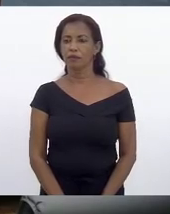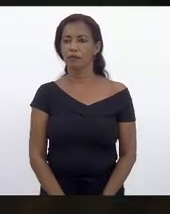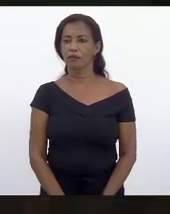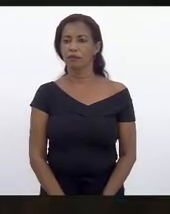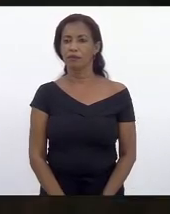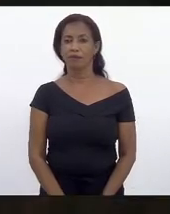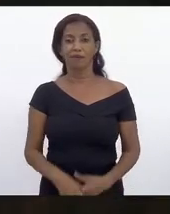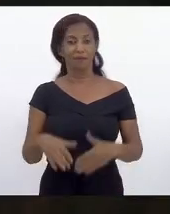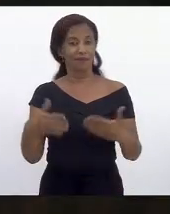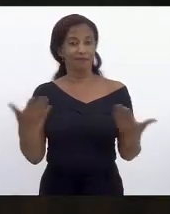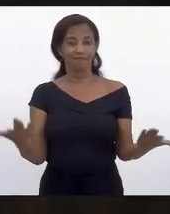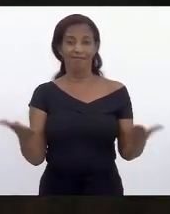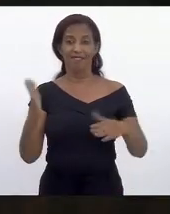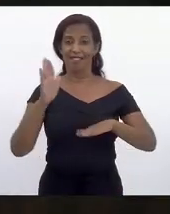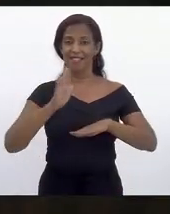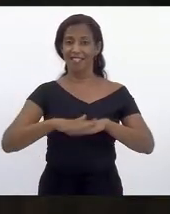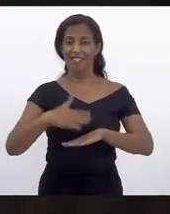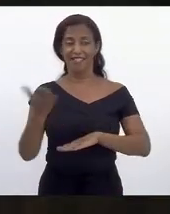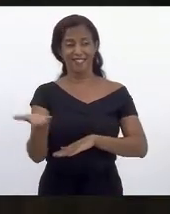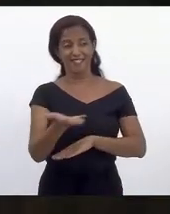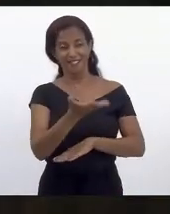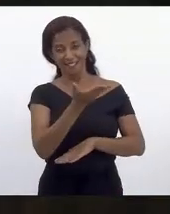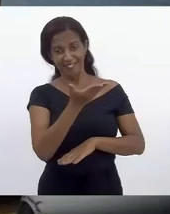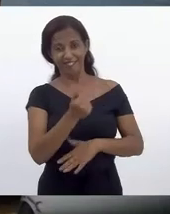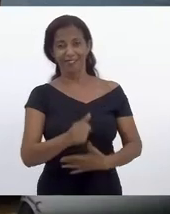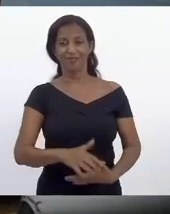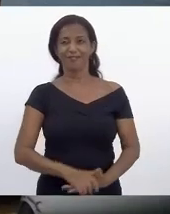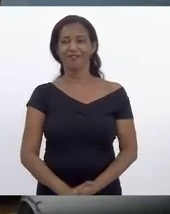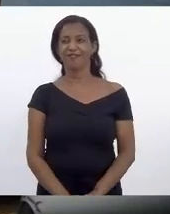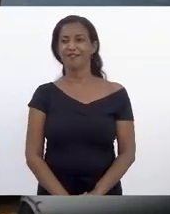Onde o senhor prefere? Sempre à esquerda.